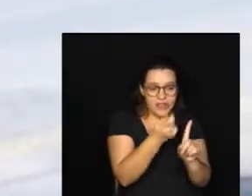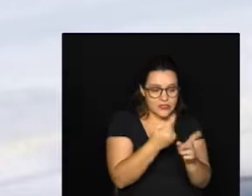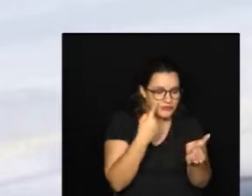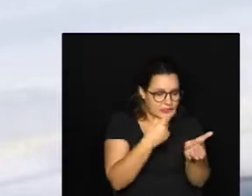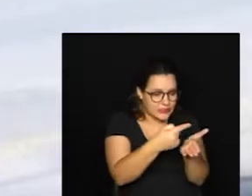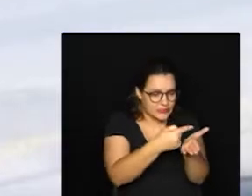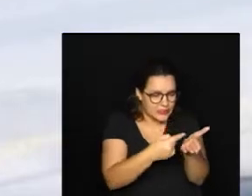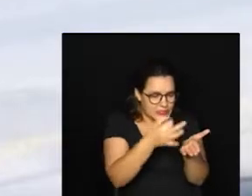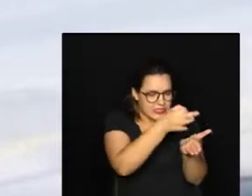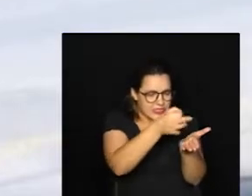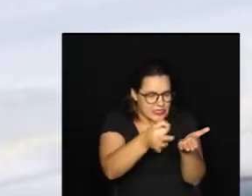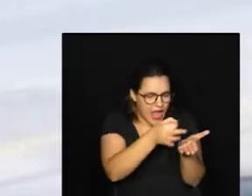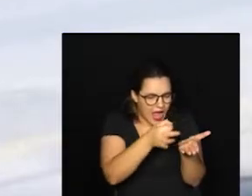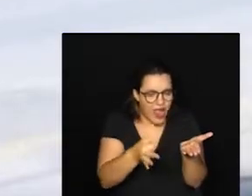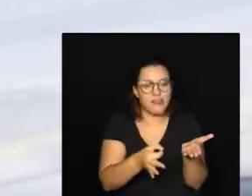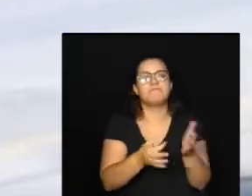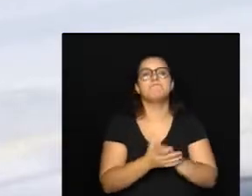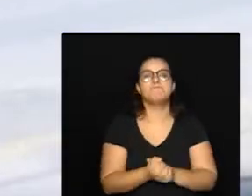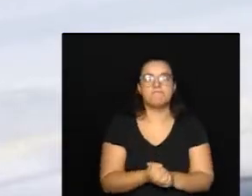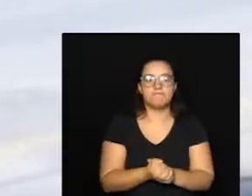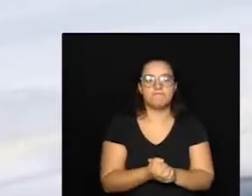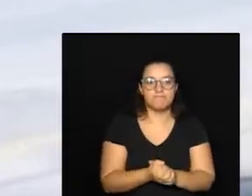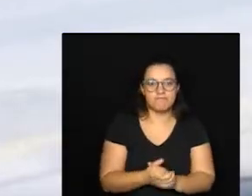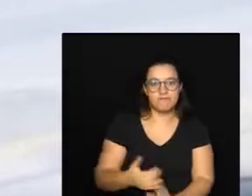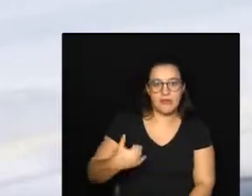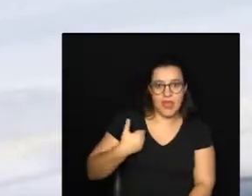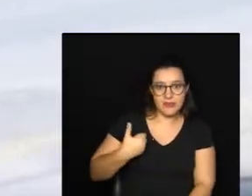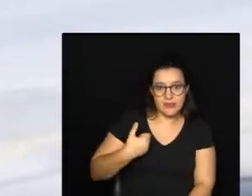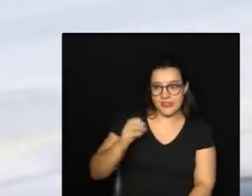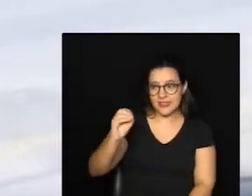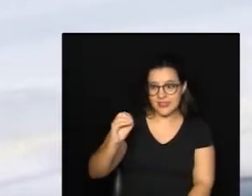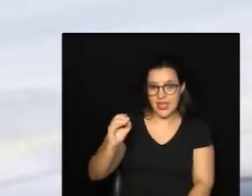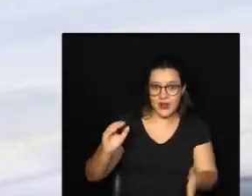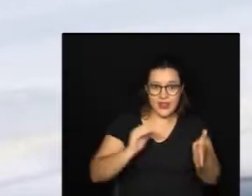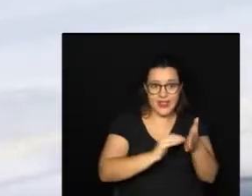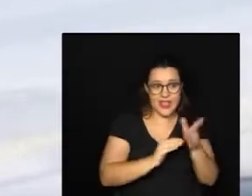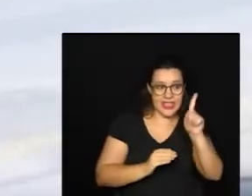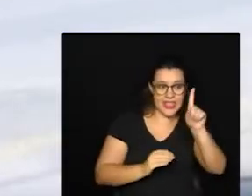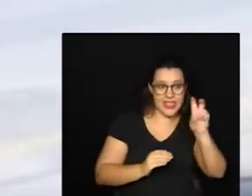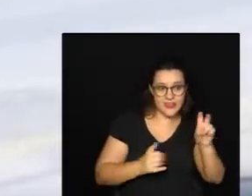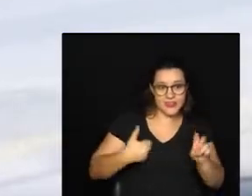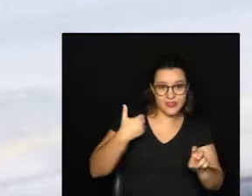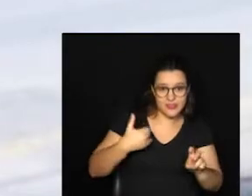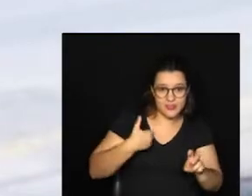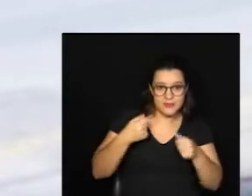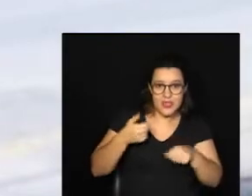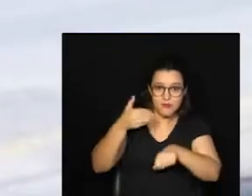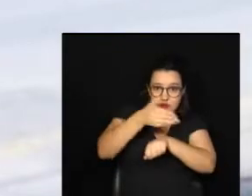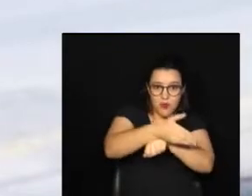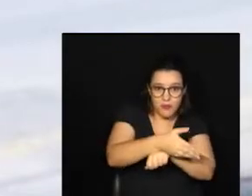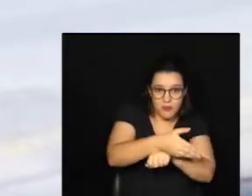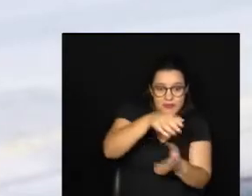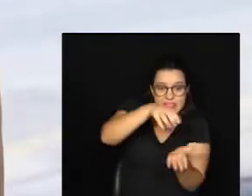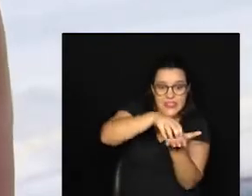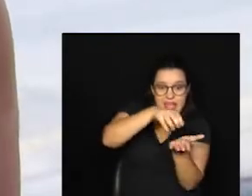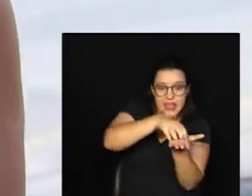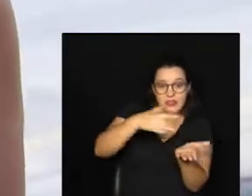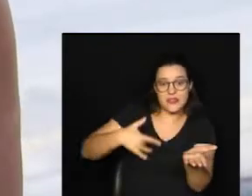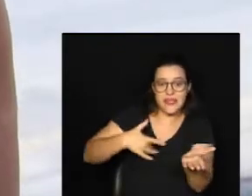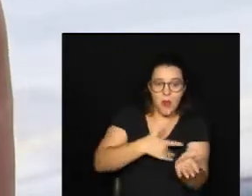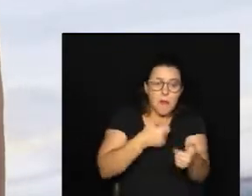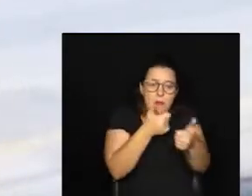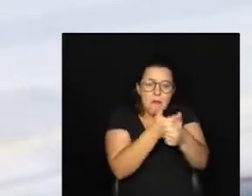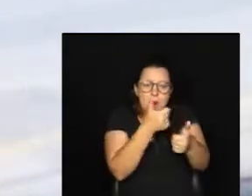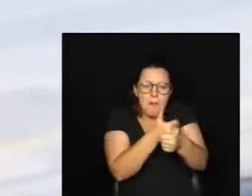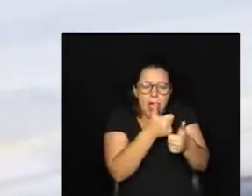crianças. Então, crianças de 0 a 15 anos de idade devem comparecer aos centros de saúde mais próximo da